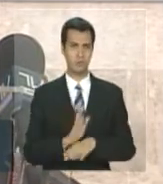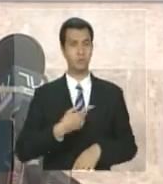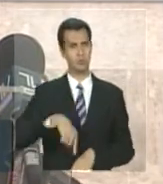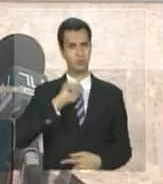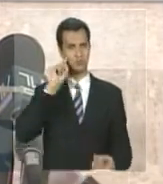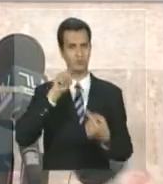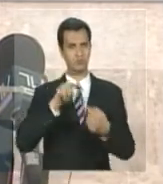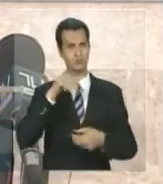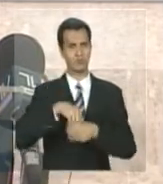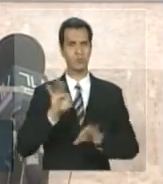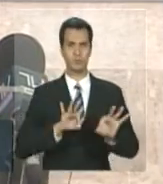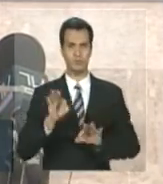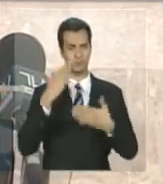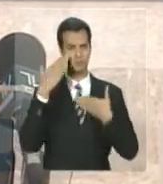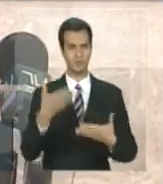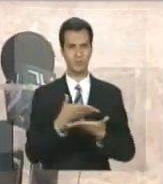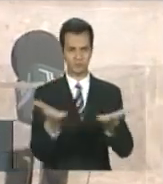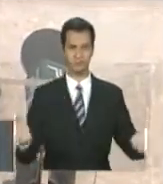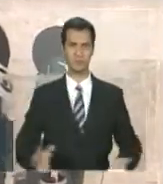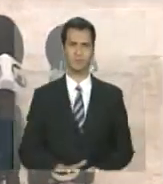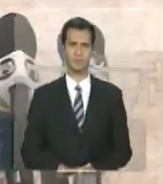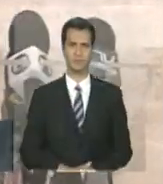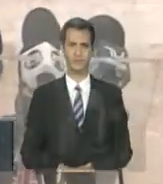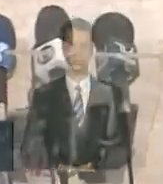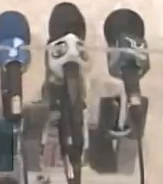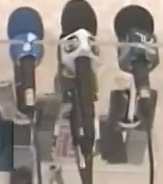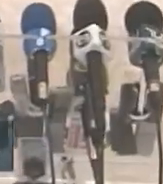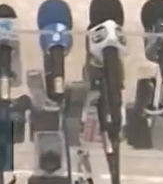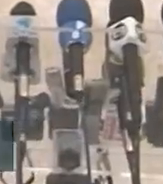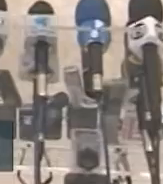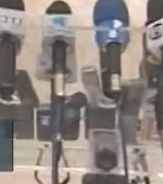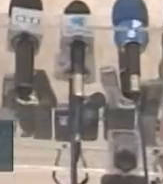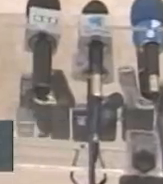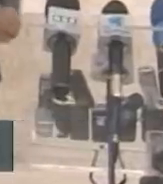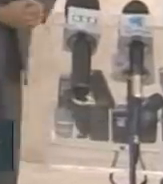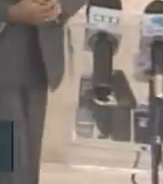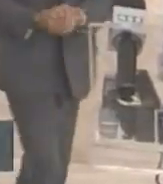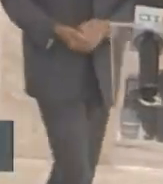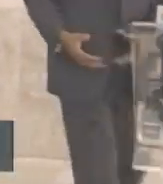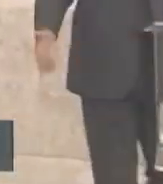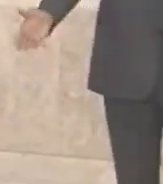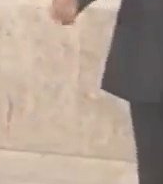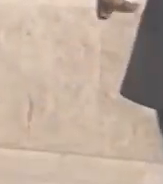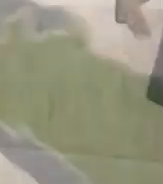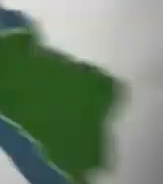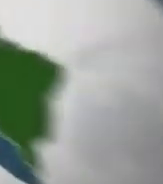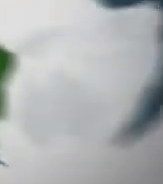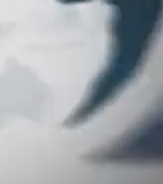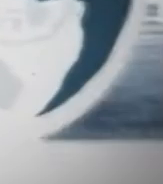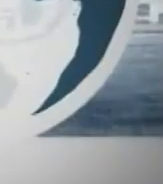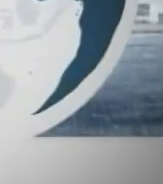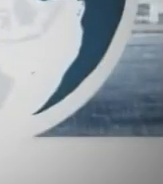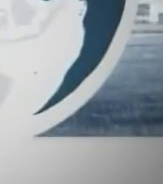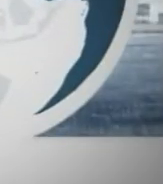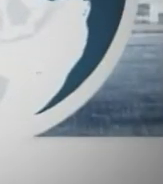no Brasil Sem Miséria. Obrigado, gente.